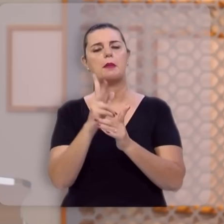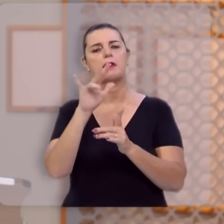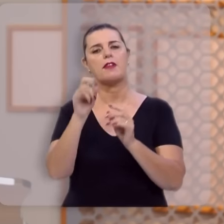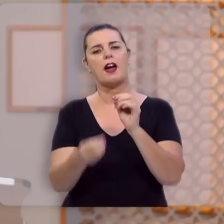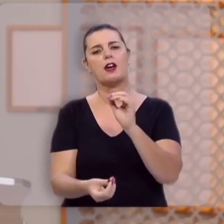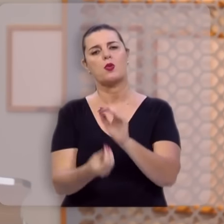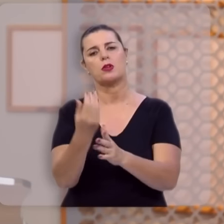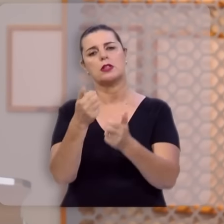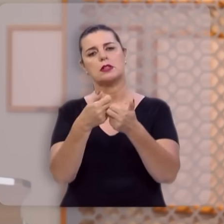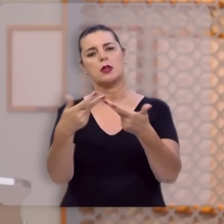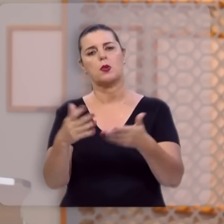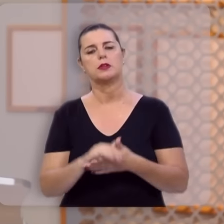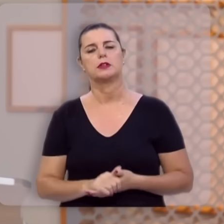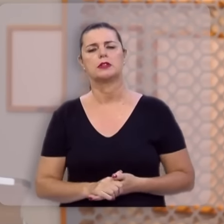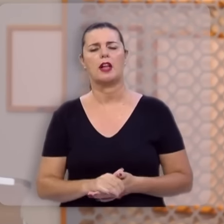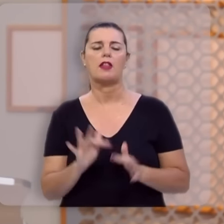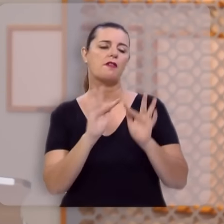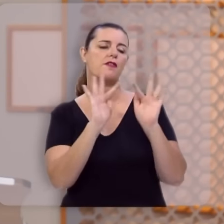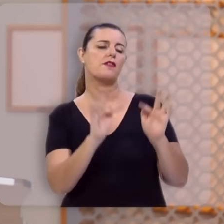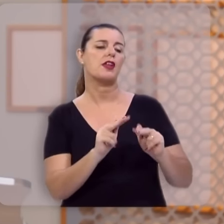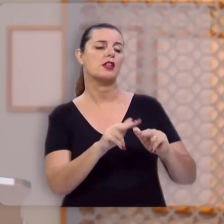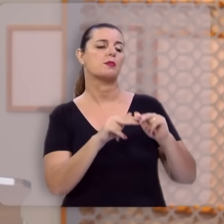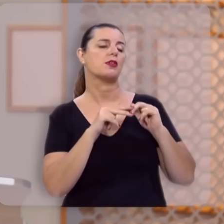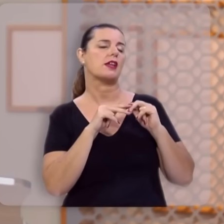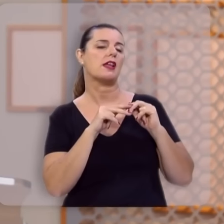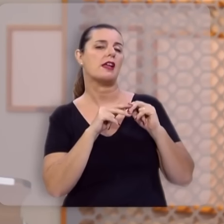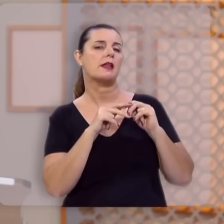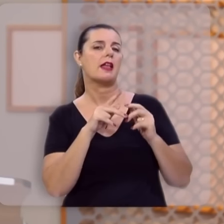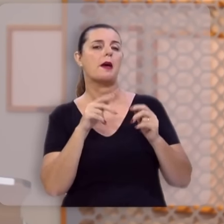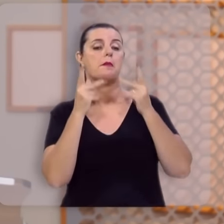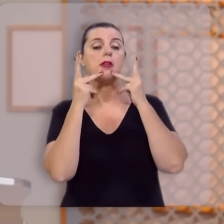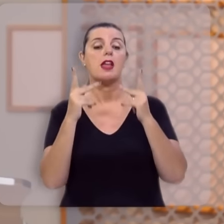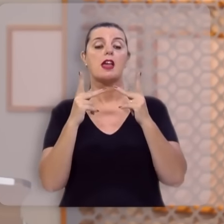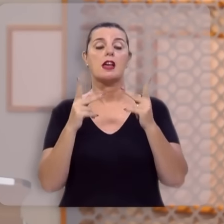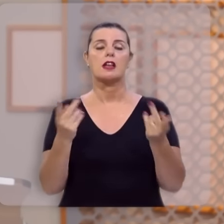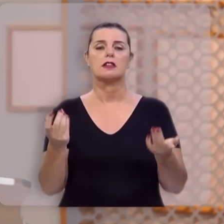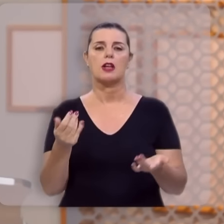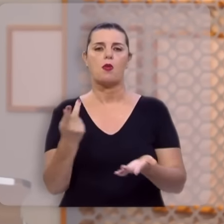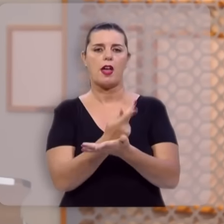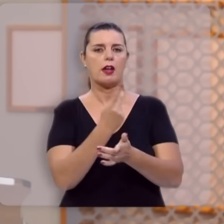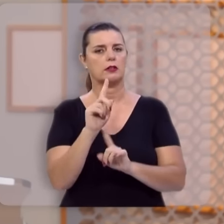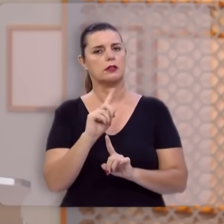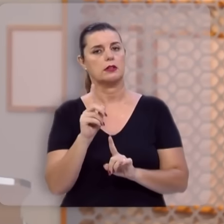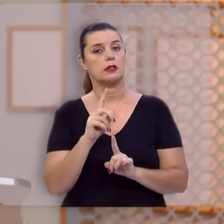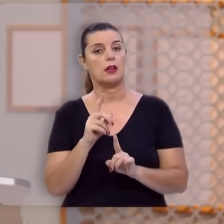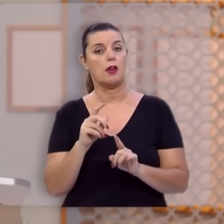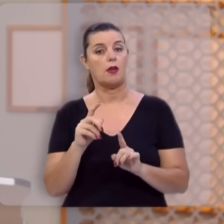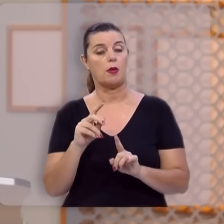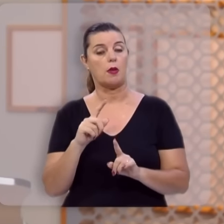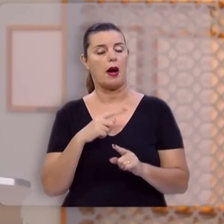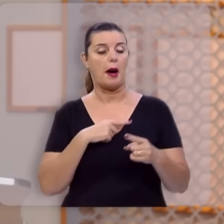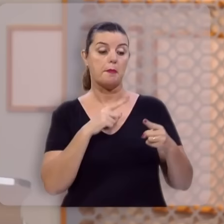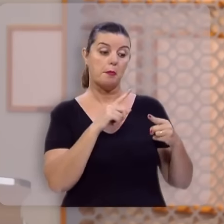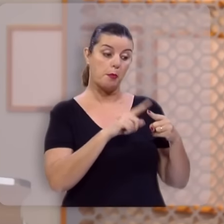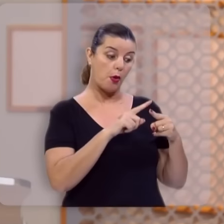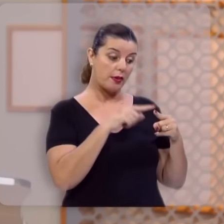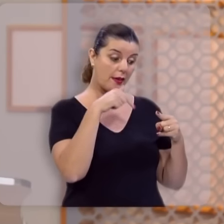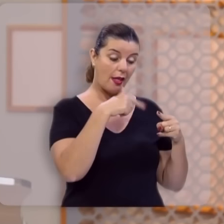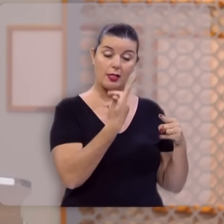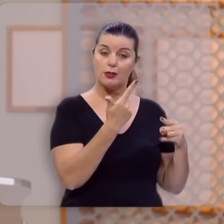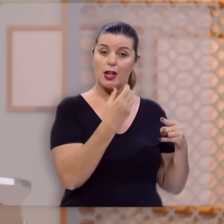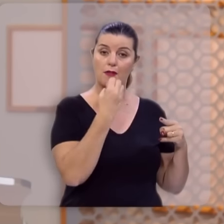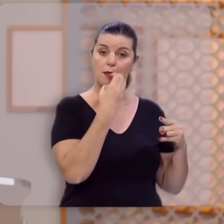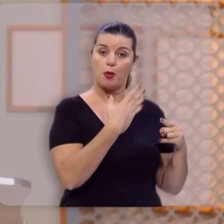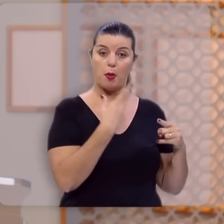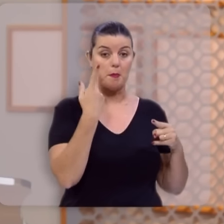efeito. Ele não está feliz porque as pessoas estão pregando heresia, não. Isso ele sempre combateu. A motivação não estava boa, mas era o evangelho que as